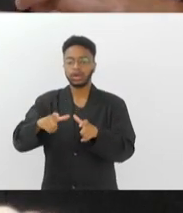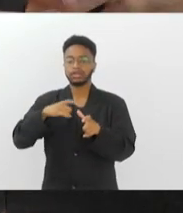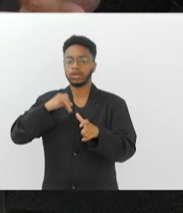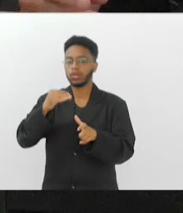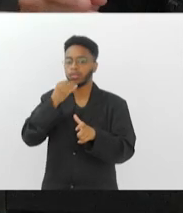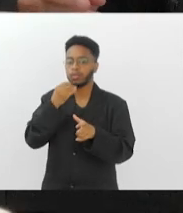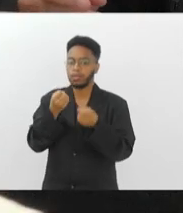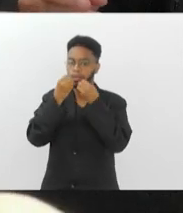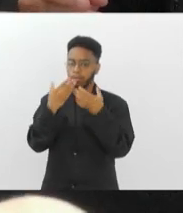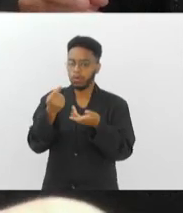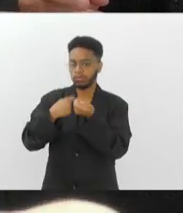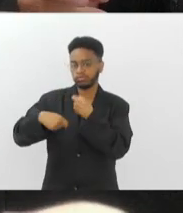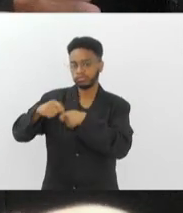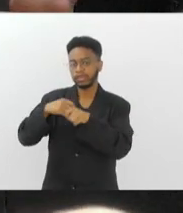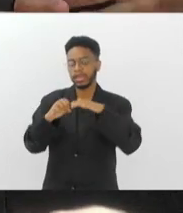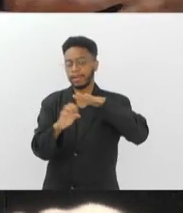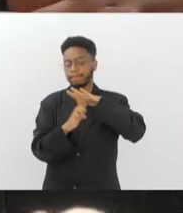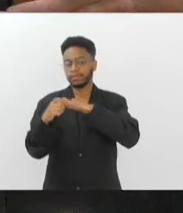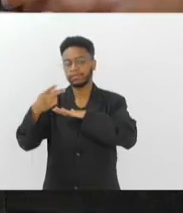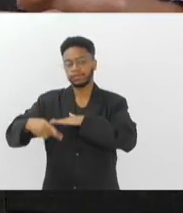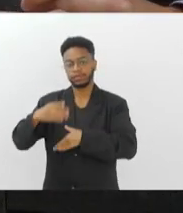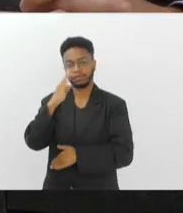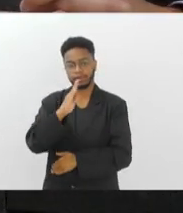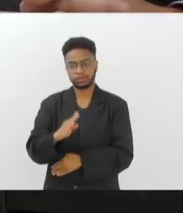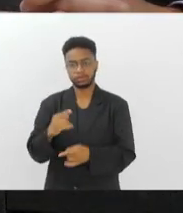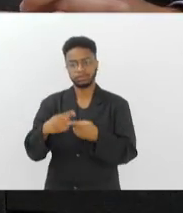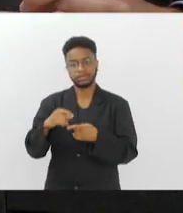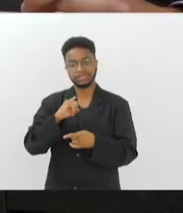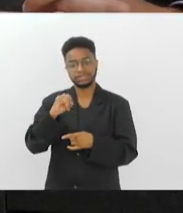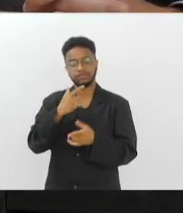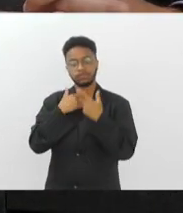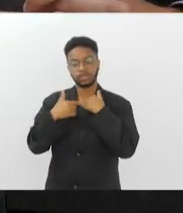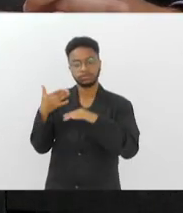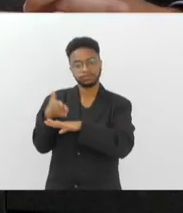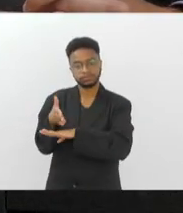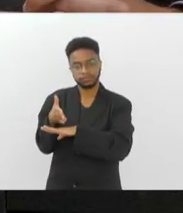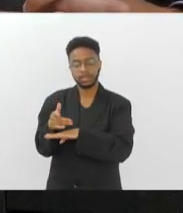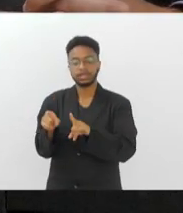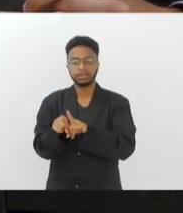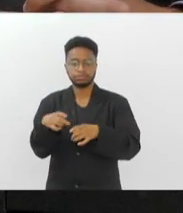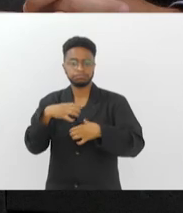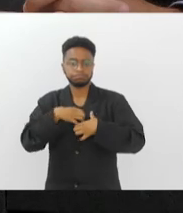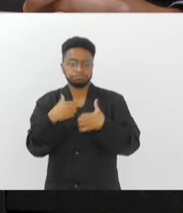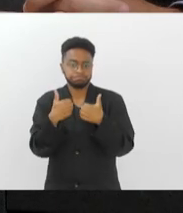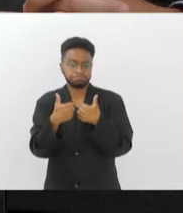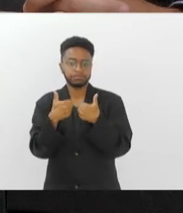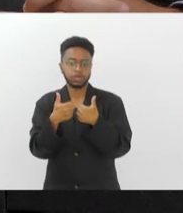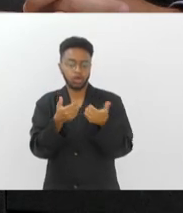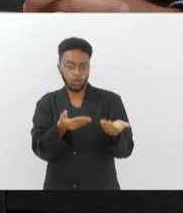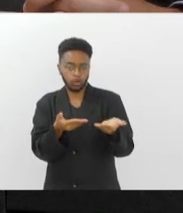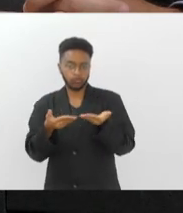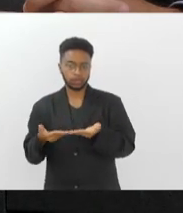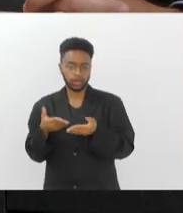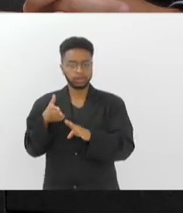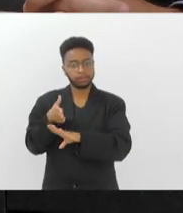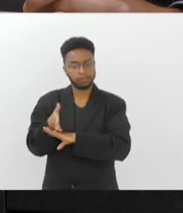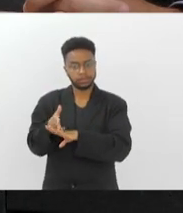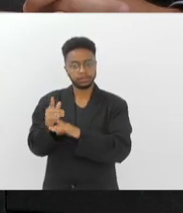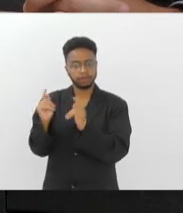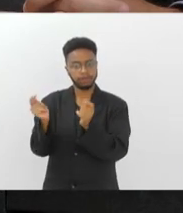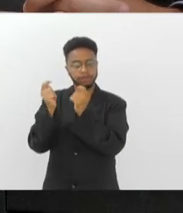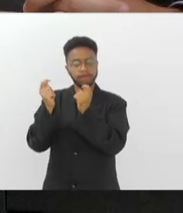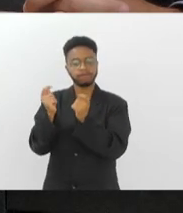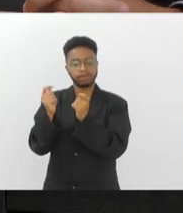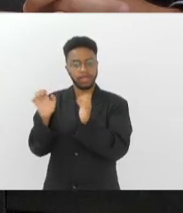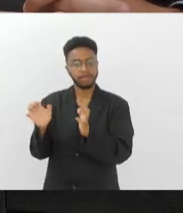aos empresários brasileiros que nela queiram participar e se sintam necessariamente convidados para este